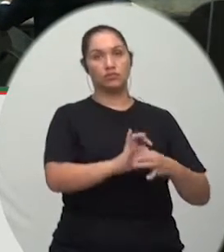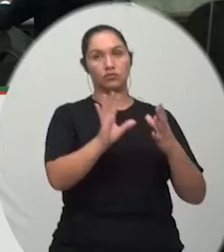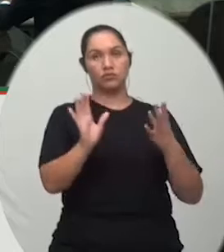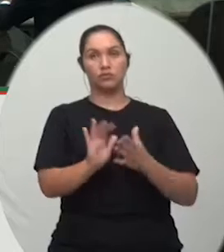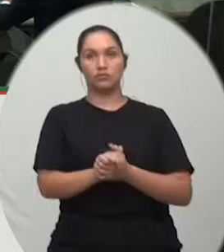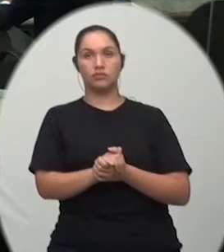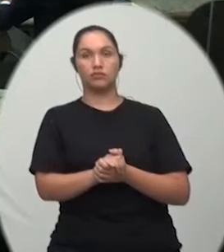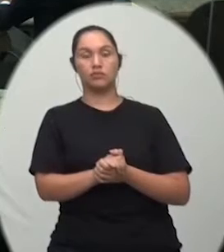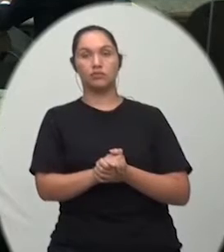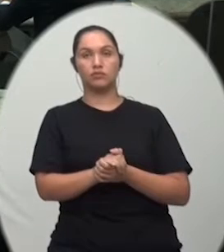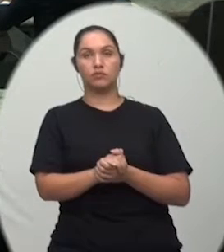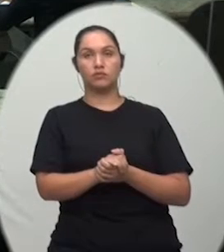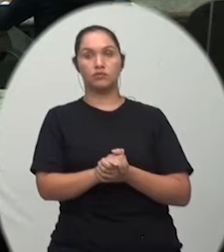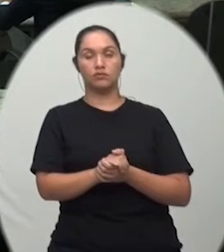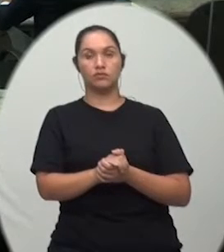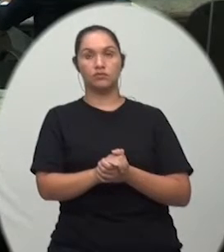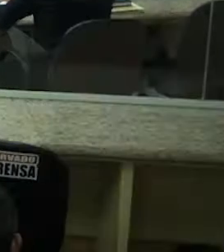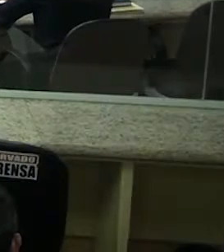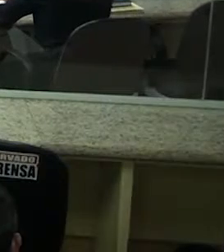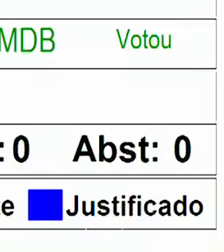liberada.